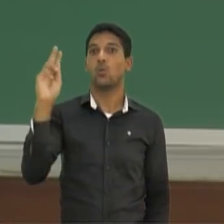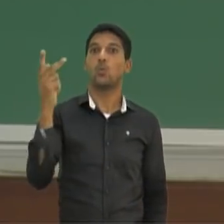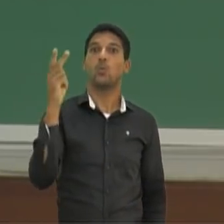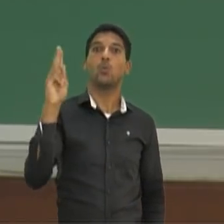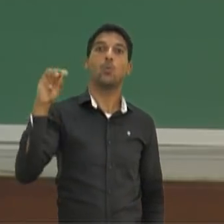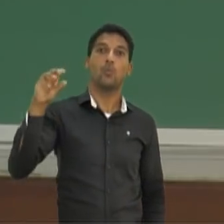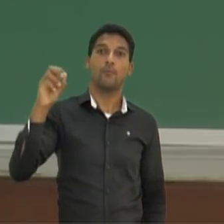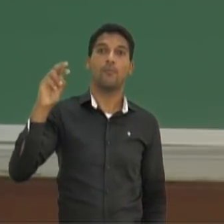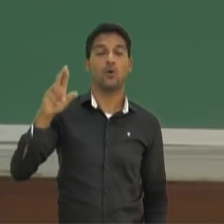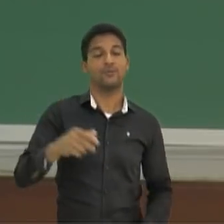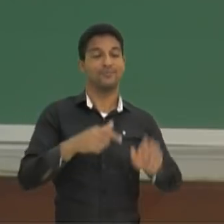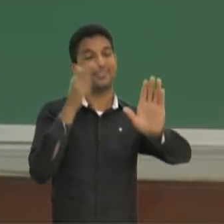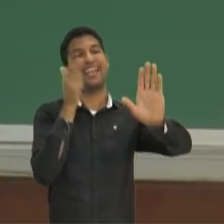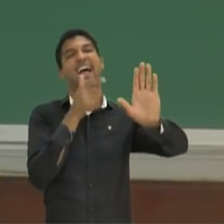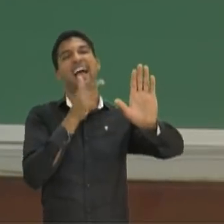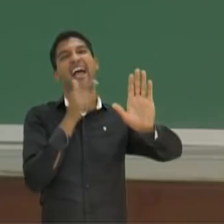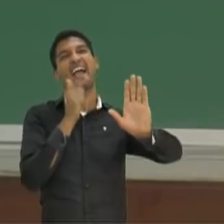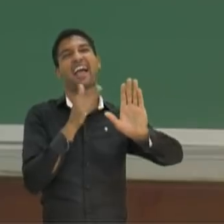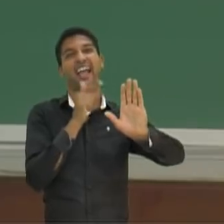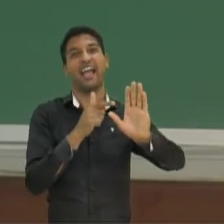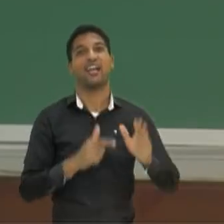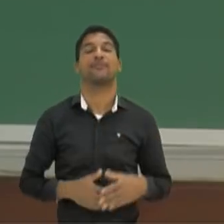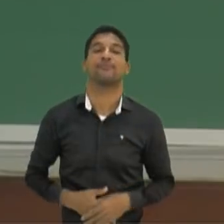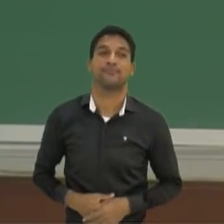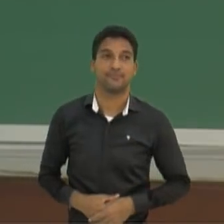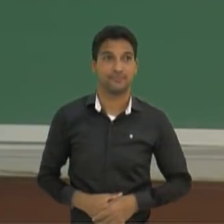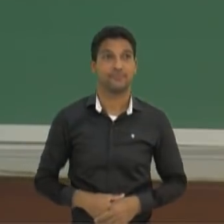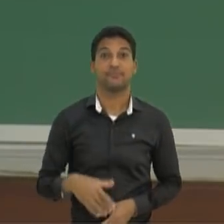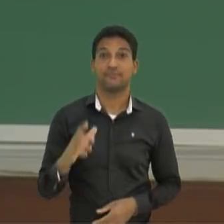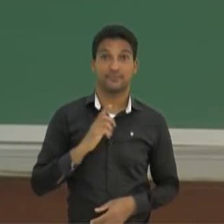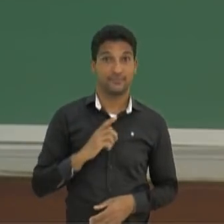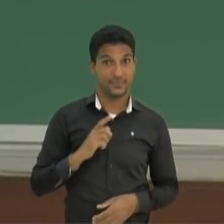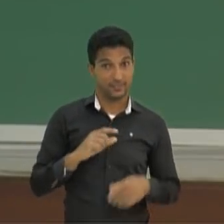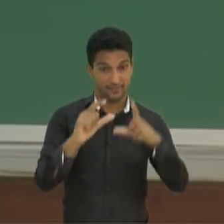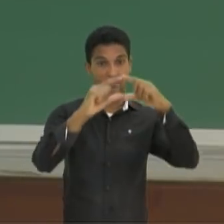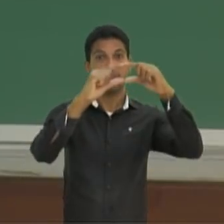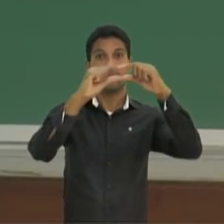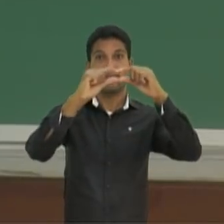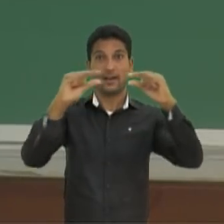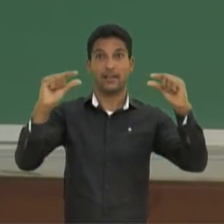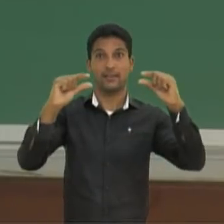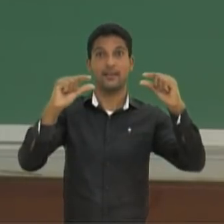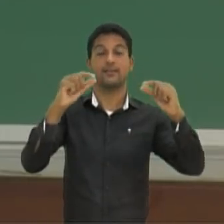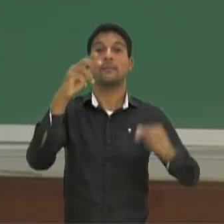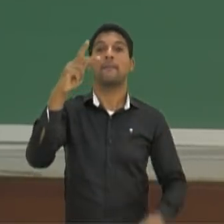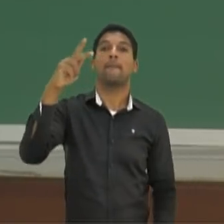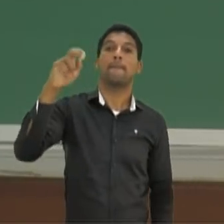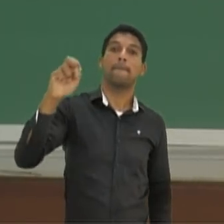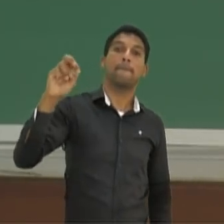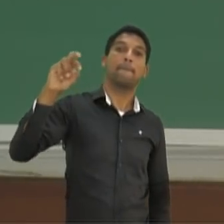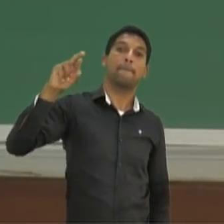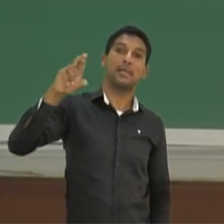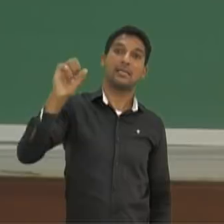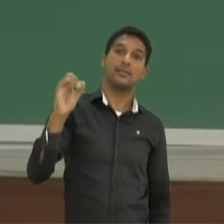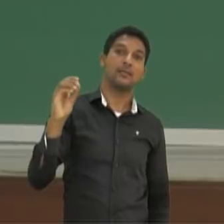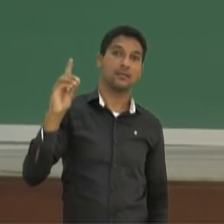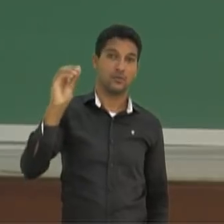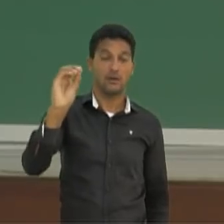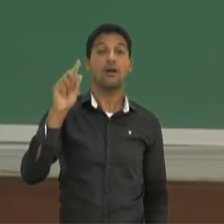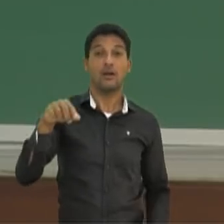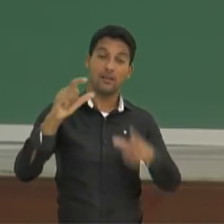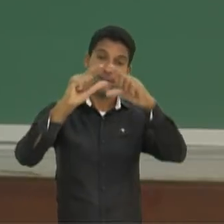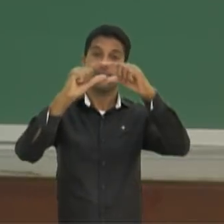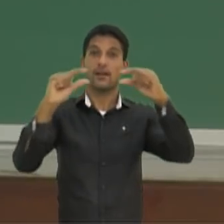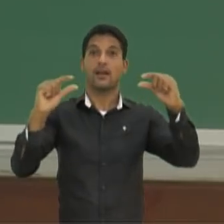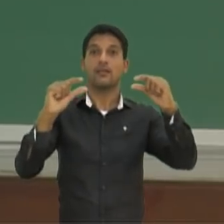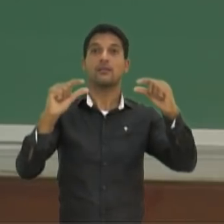essa questão de período simples e período composto. Então, para a gente entender lá o que é um período, né? O período é uma frase, né? Ele é